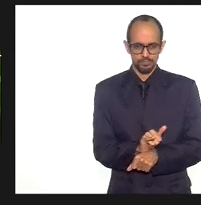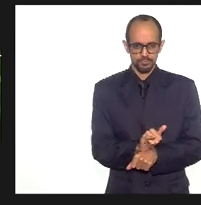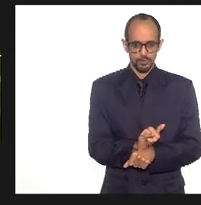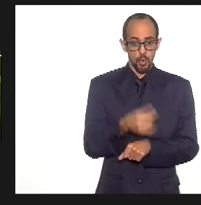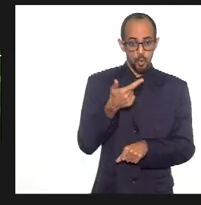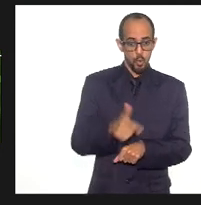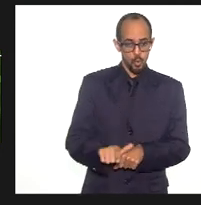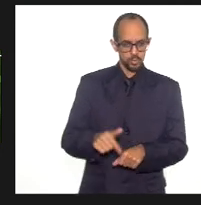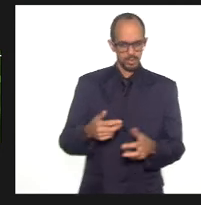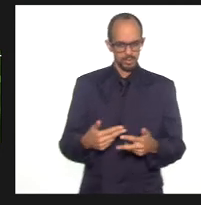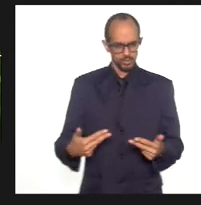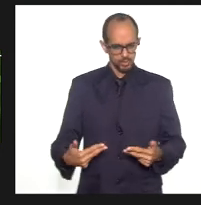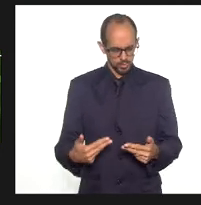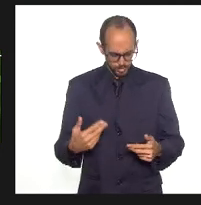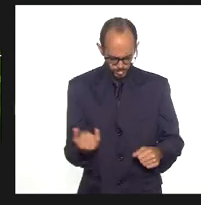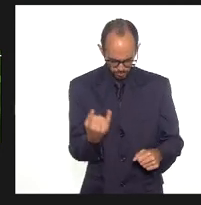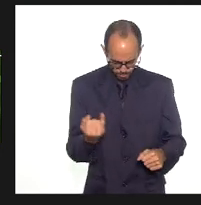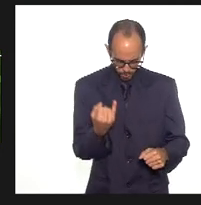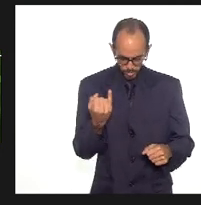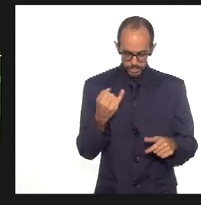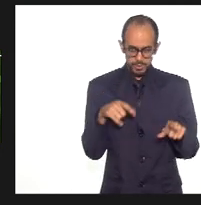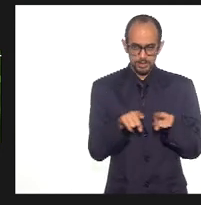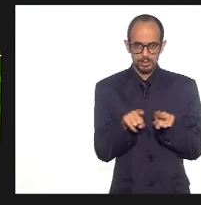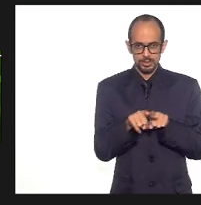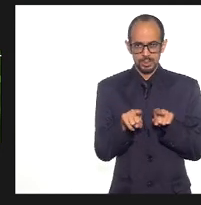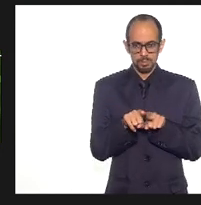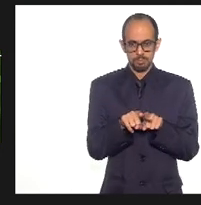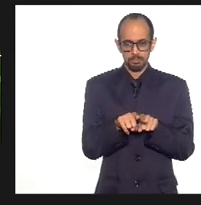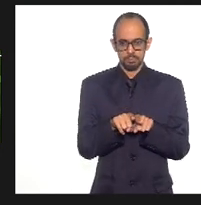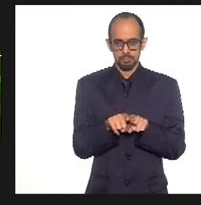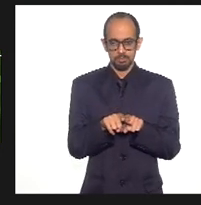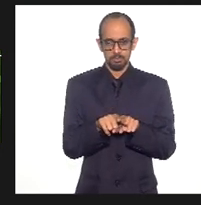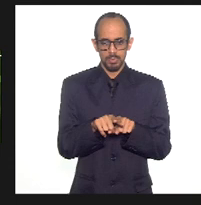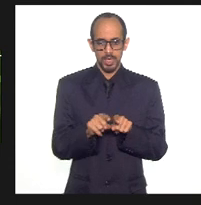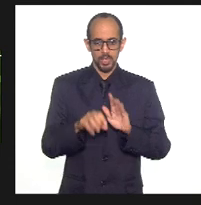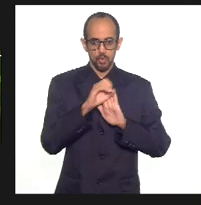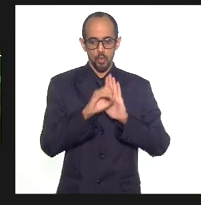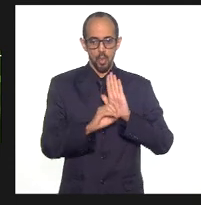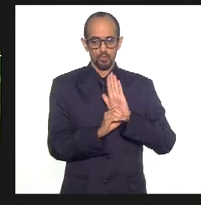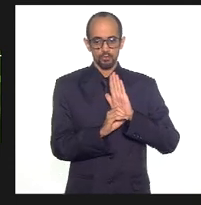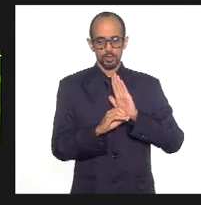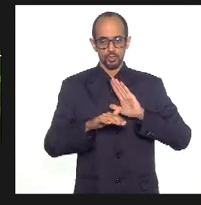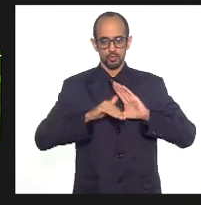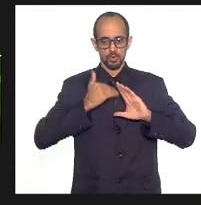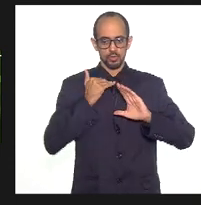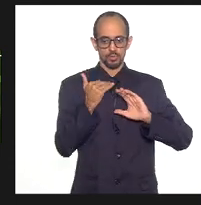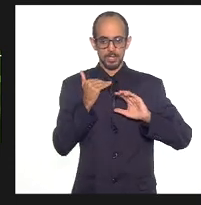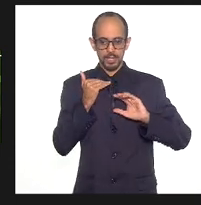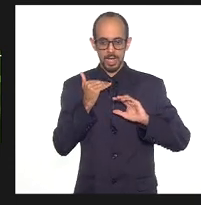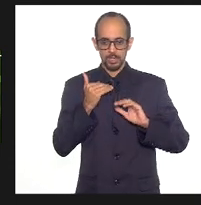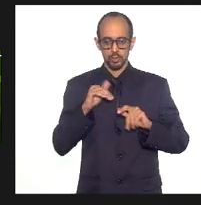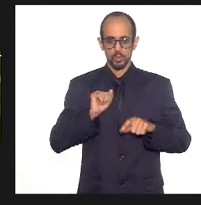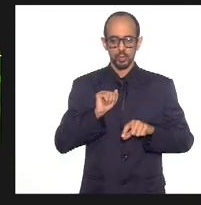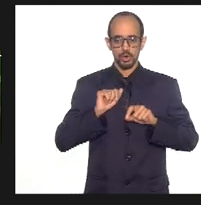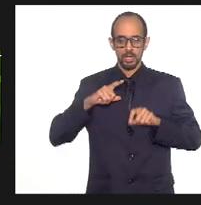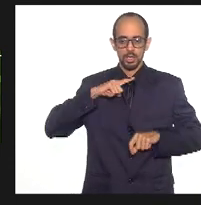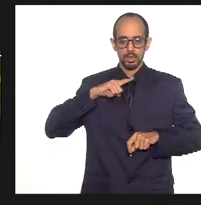Outras questões que foram abordadas também no ofício que nos foi encaminhado envolve